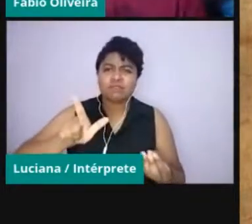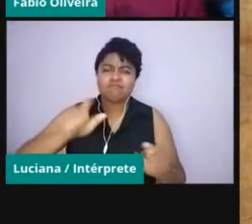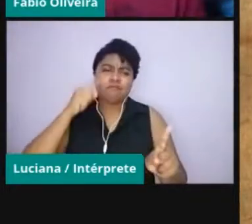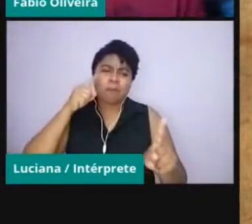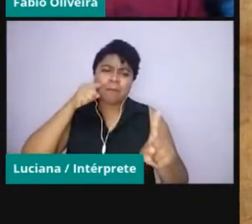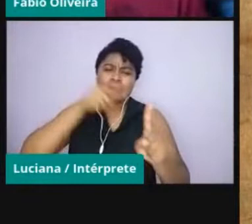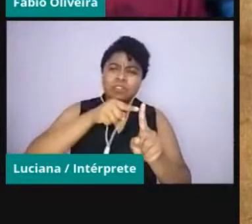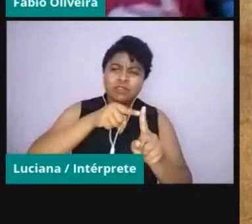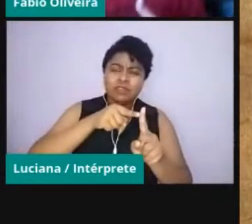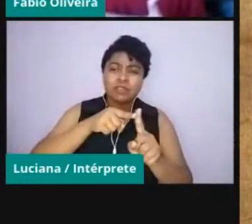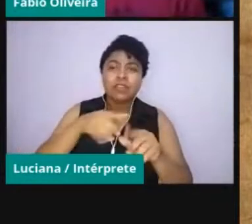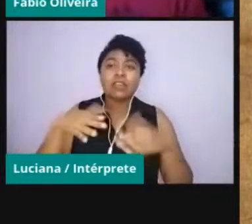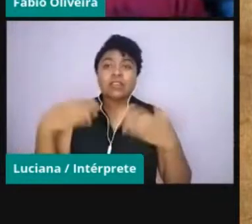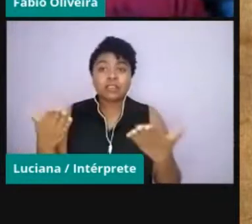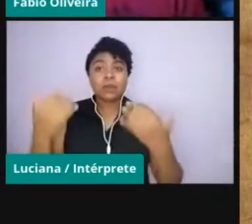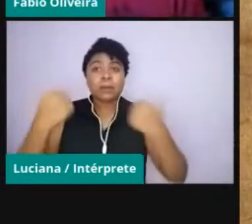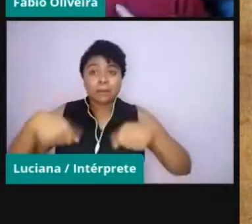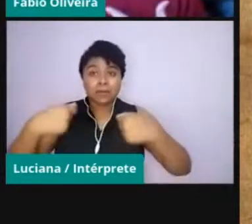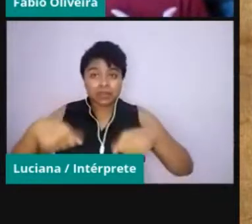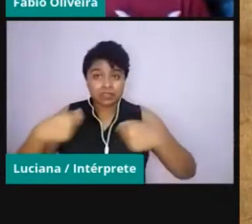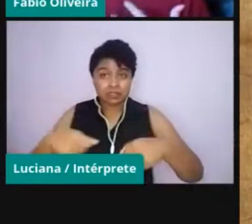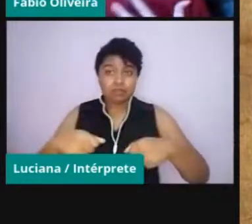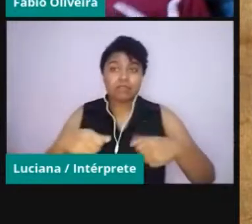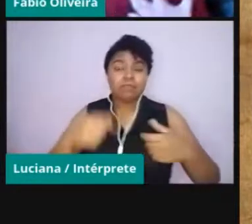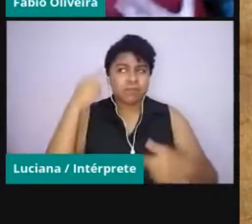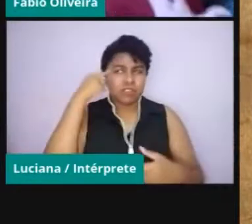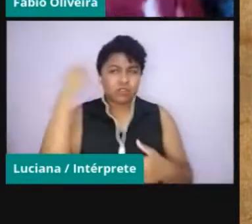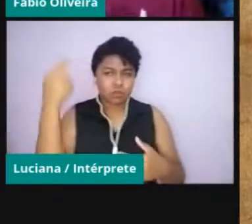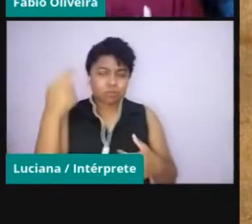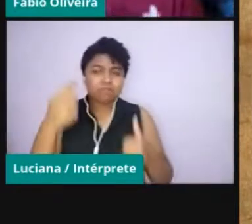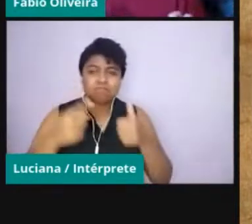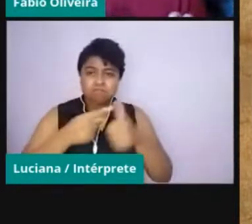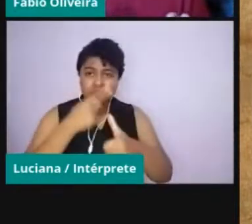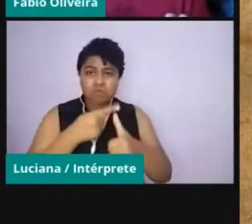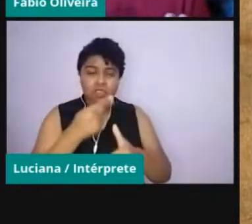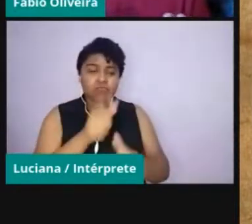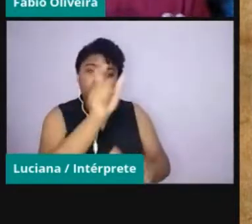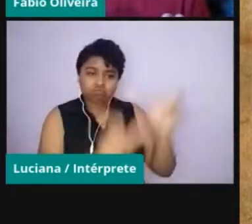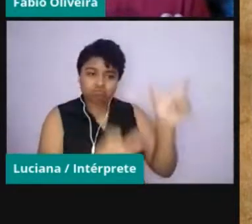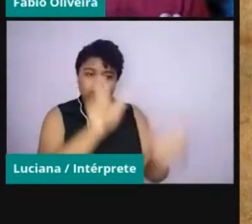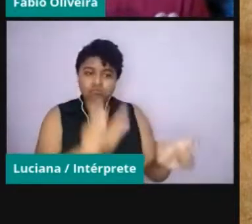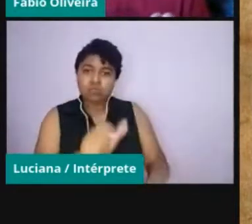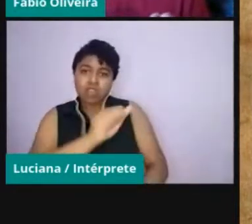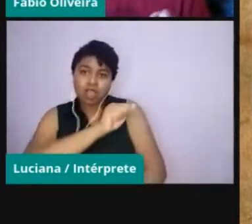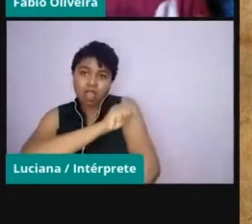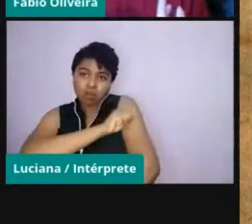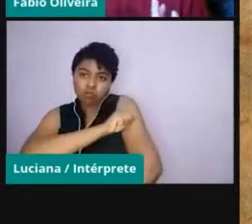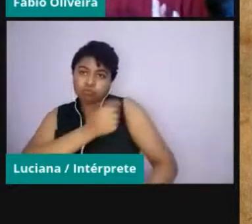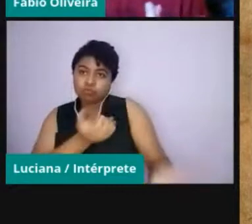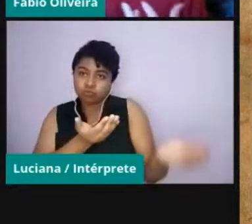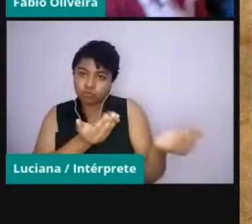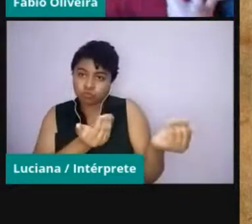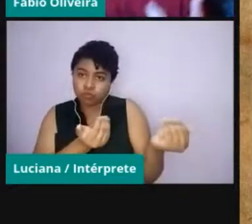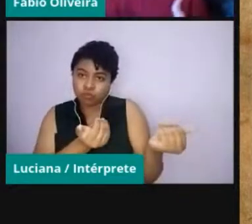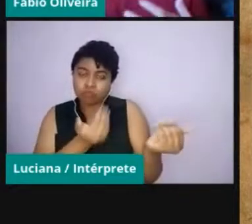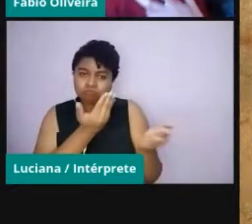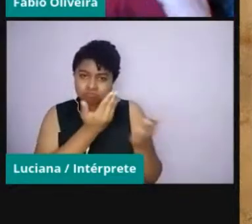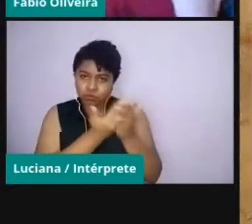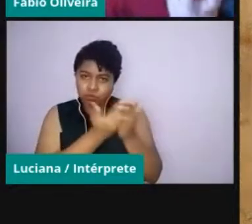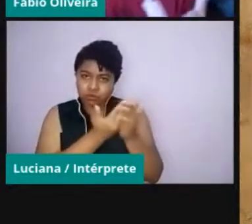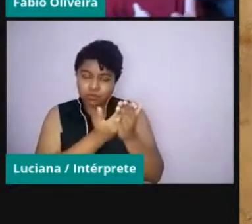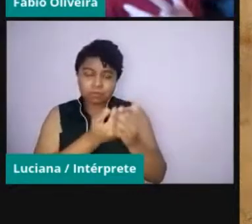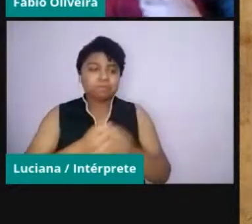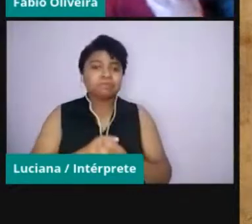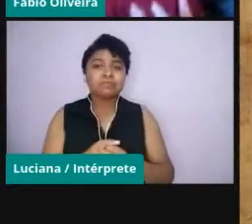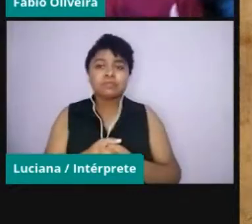tom da narrativa. Era um público jovem, nós queríamos falar para estudantes, e a gente queria que fosse relacionado